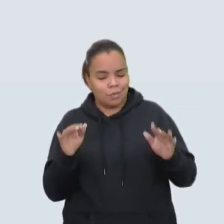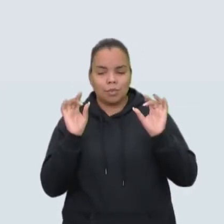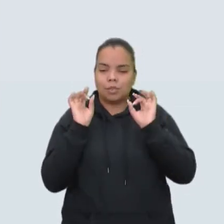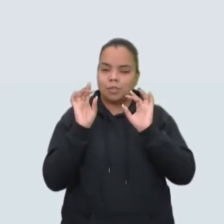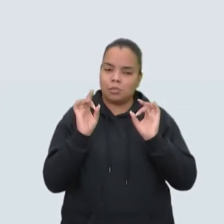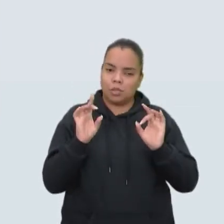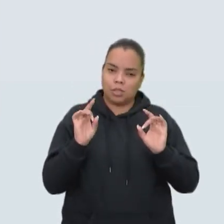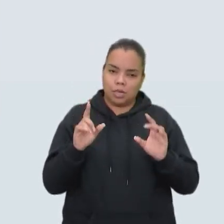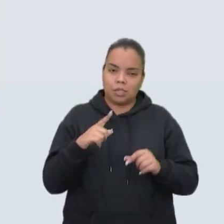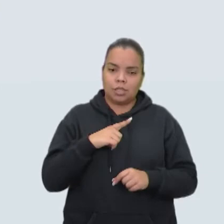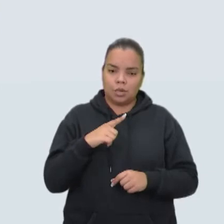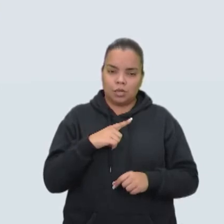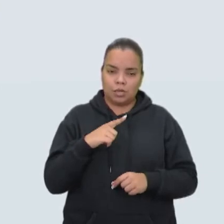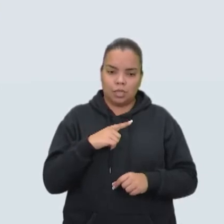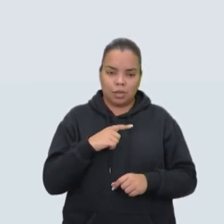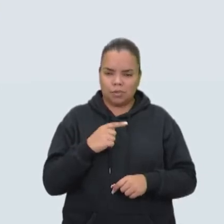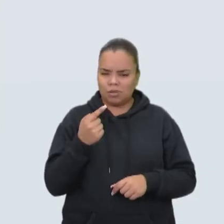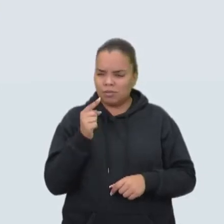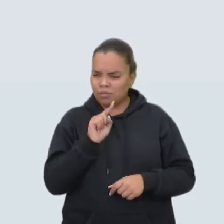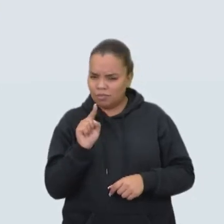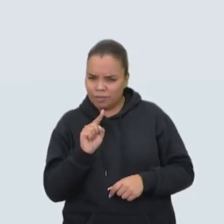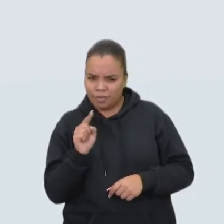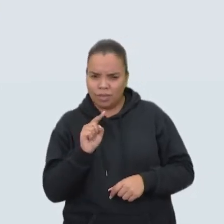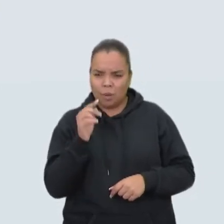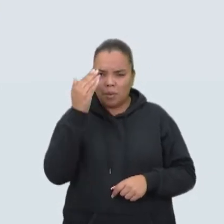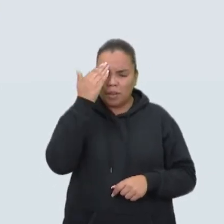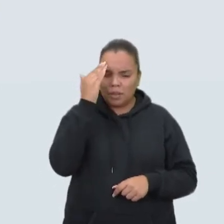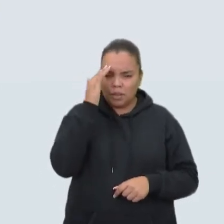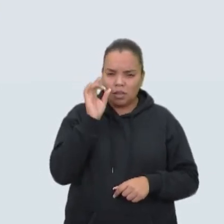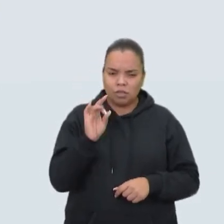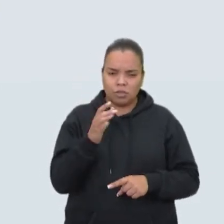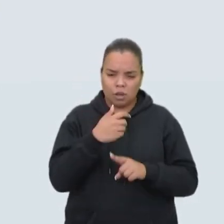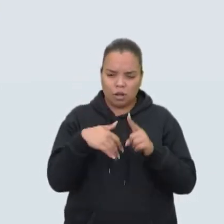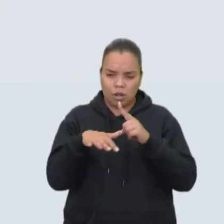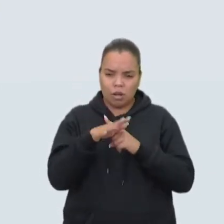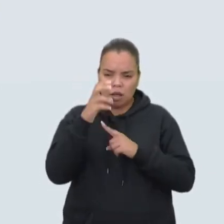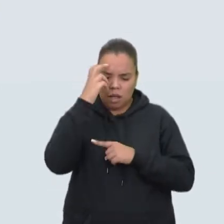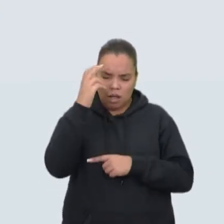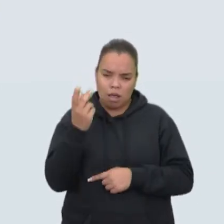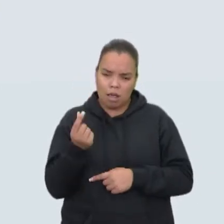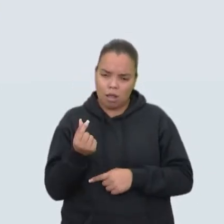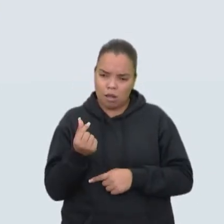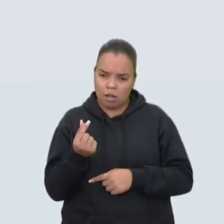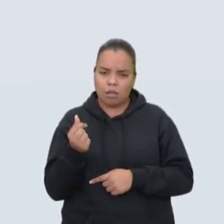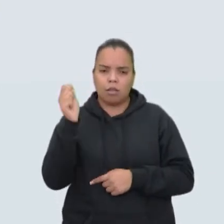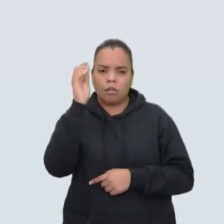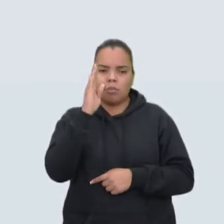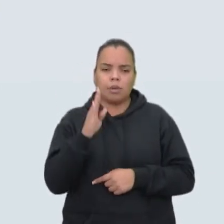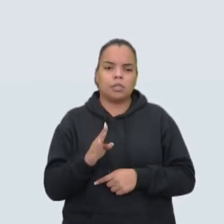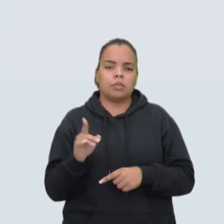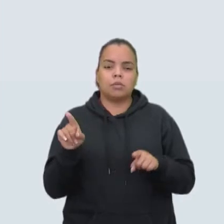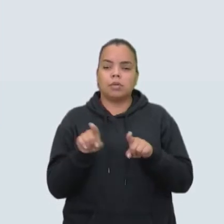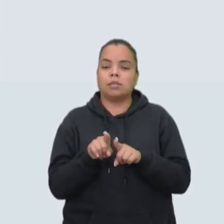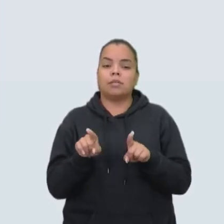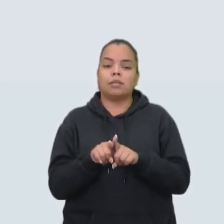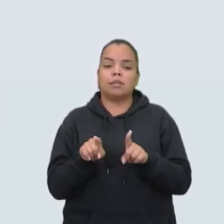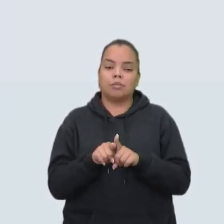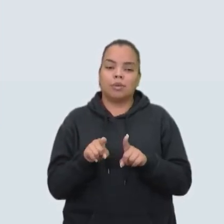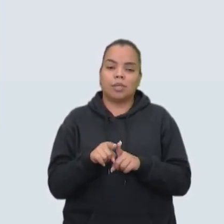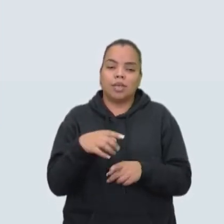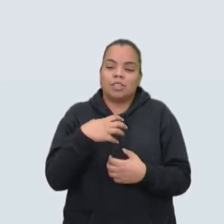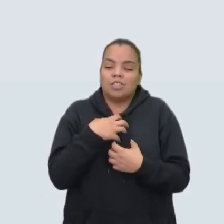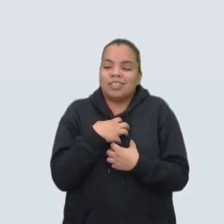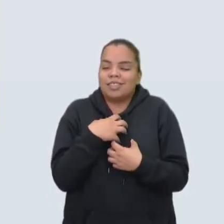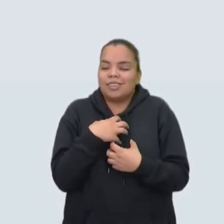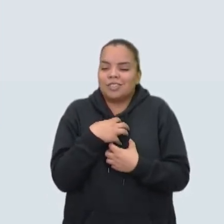que podemos ter, não apenas para entender a vida social, cultural e econômica do Brasil, mas, sobretudo, a de sentir-se